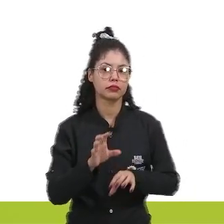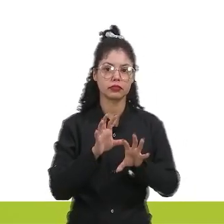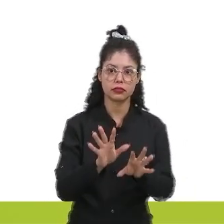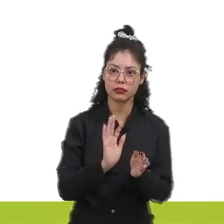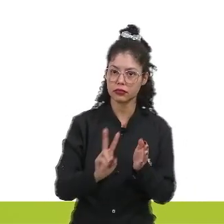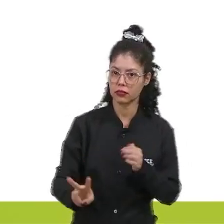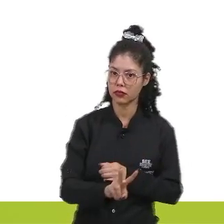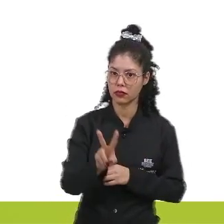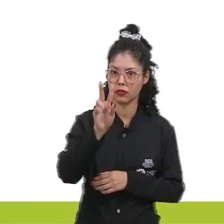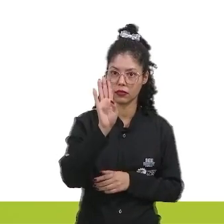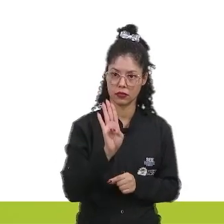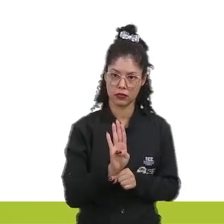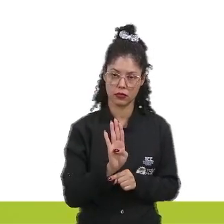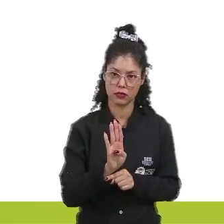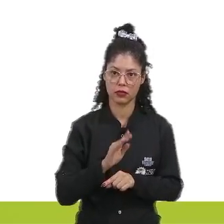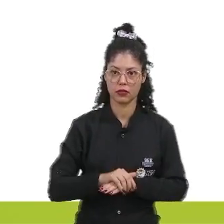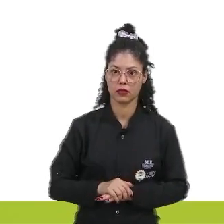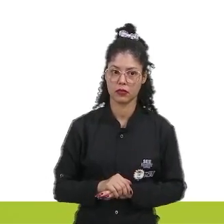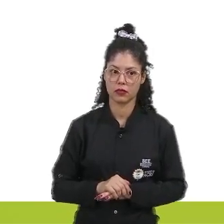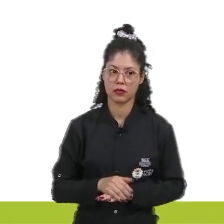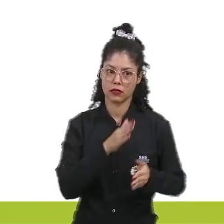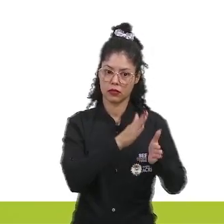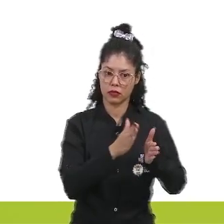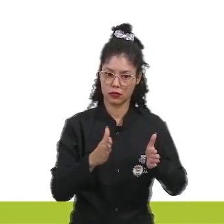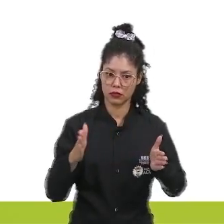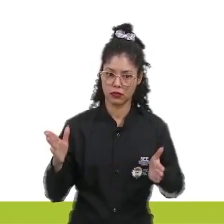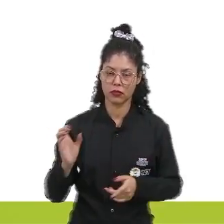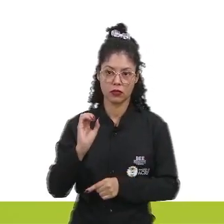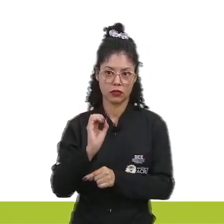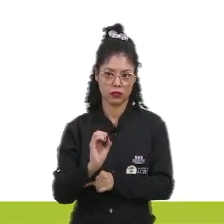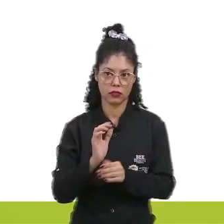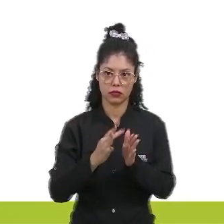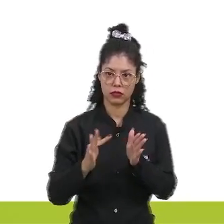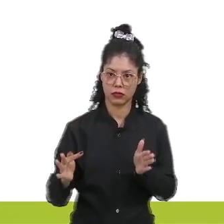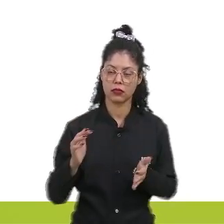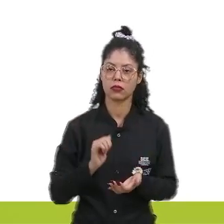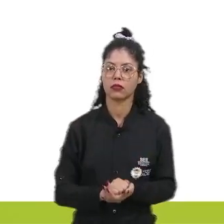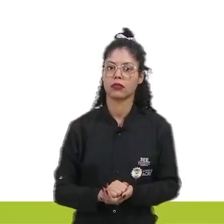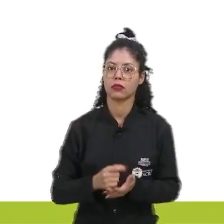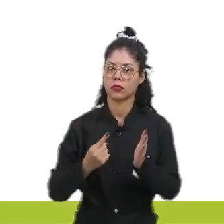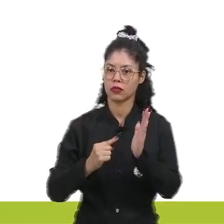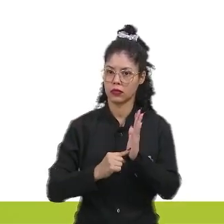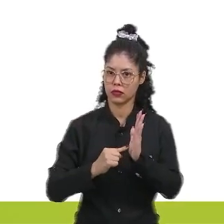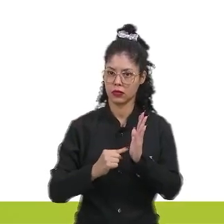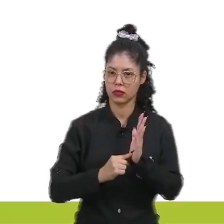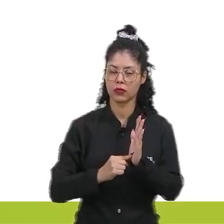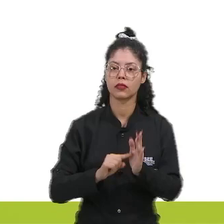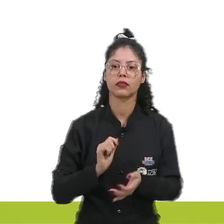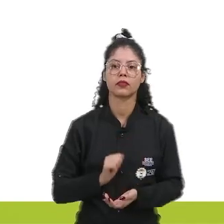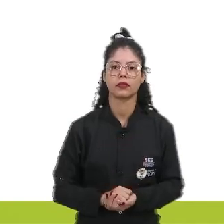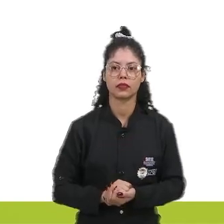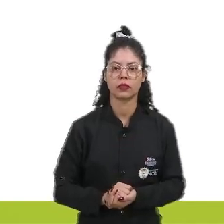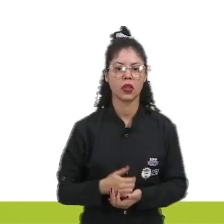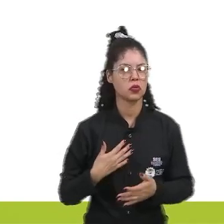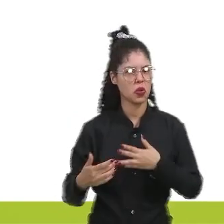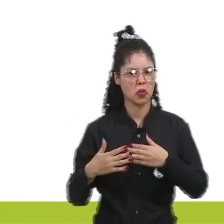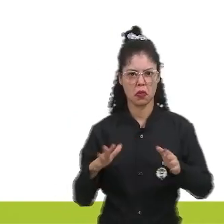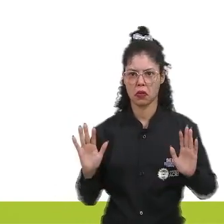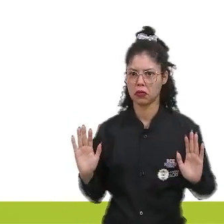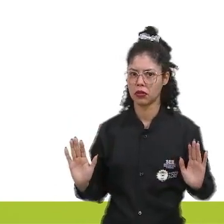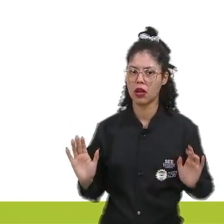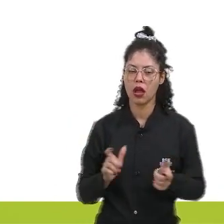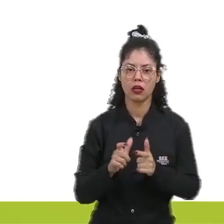de b é o único ponto que toca o eixo das ordenadas e o zero da função é o único ponto que toca o eixo das abscissas. Não importa se a